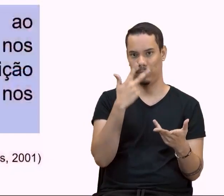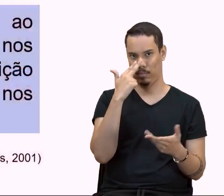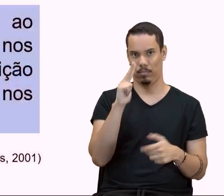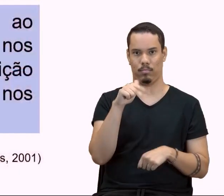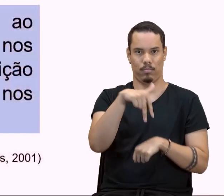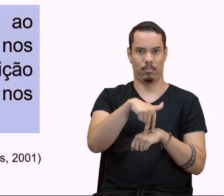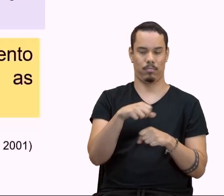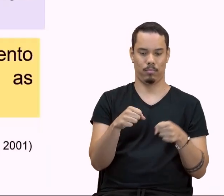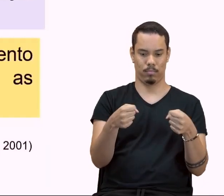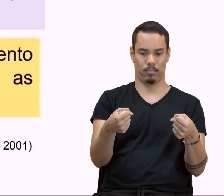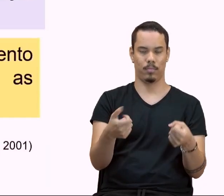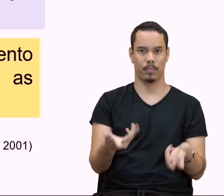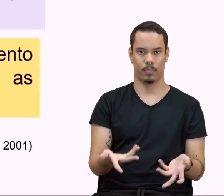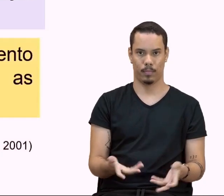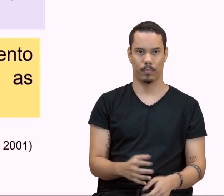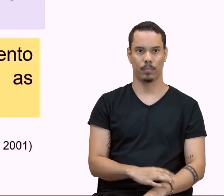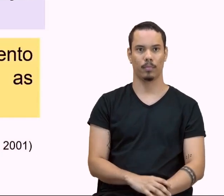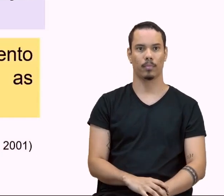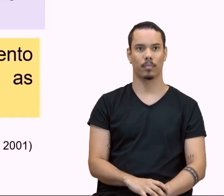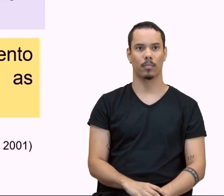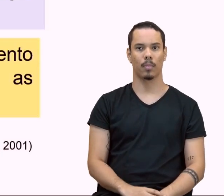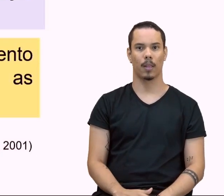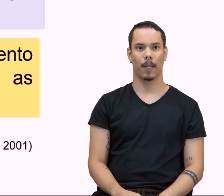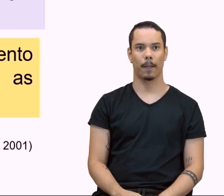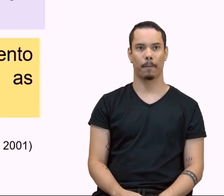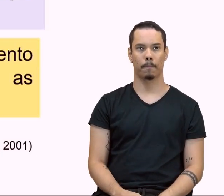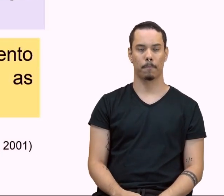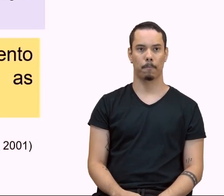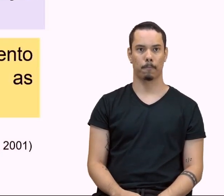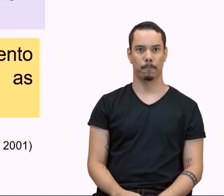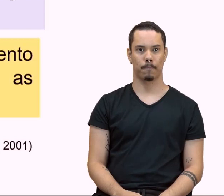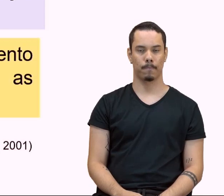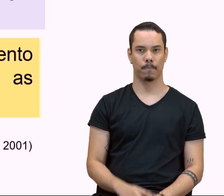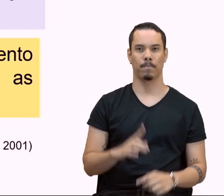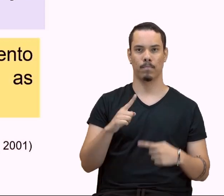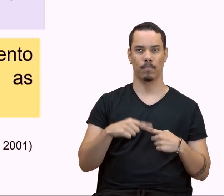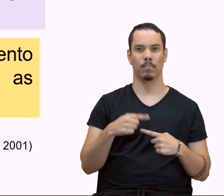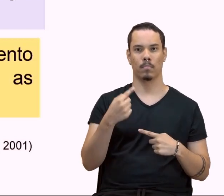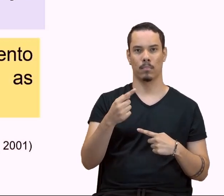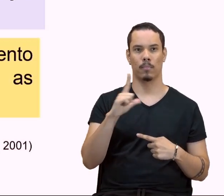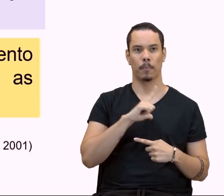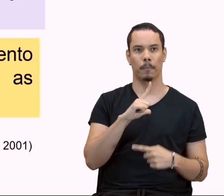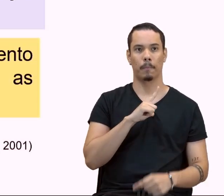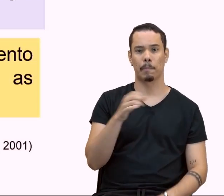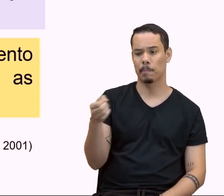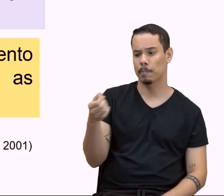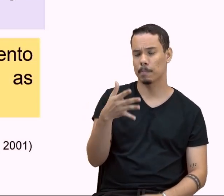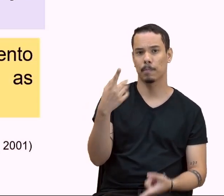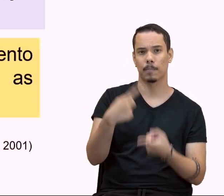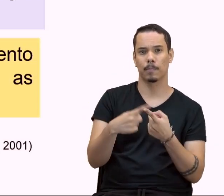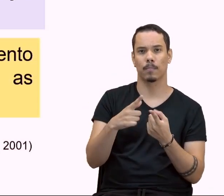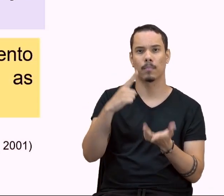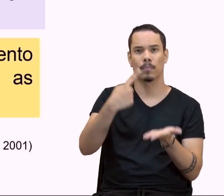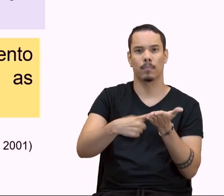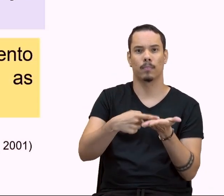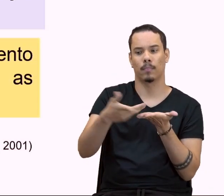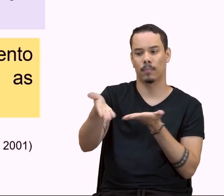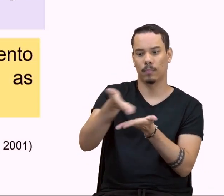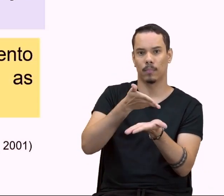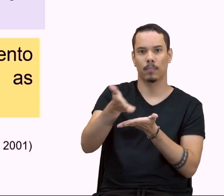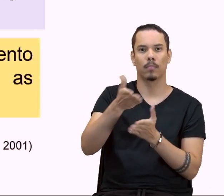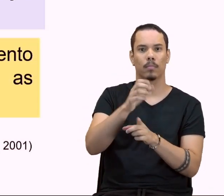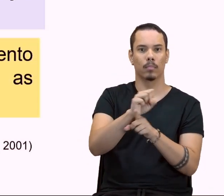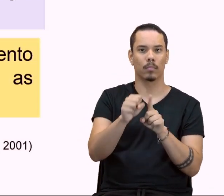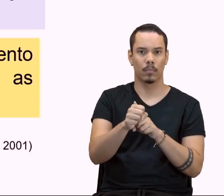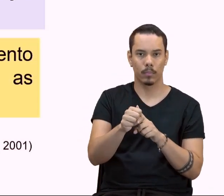continuando. Próxima. Aí depois foi inovador porque ele viabilizou o zoneamento socioeconômico e ecológico,